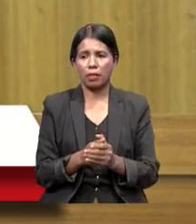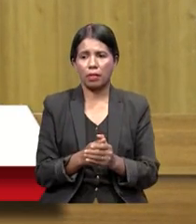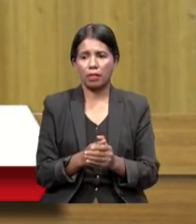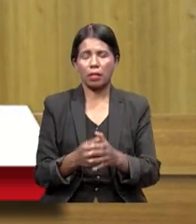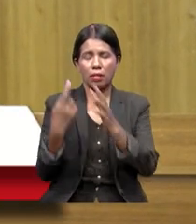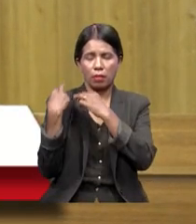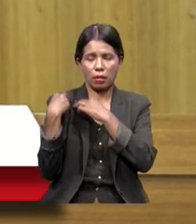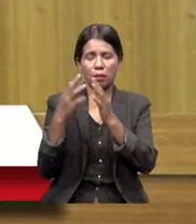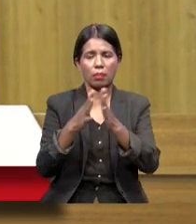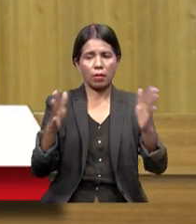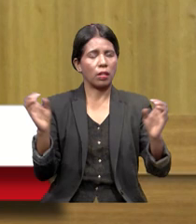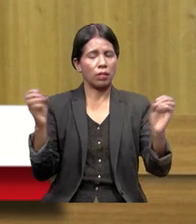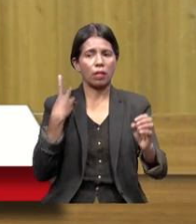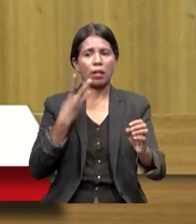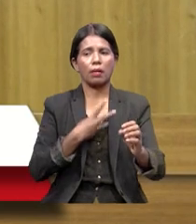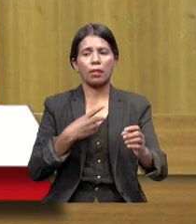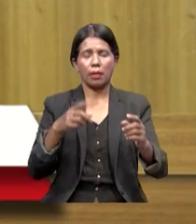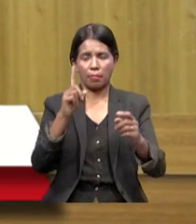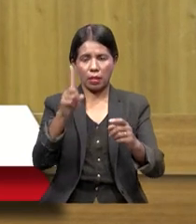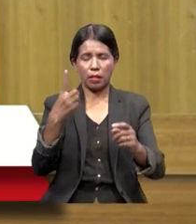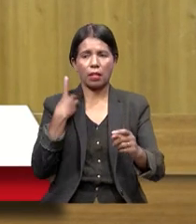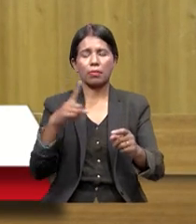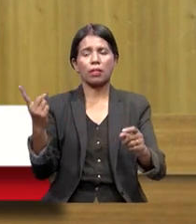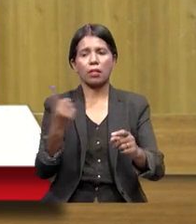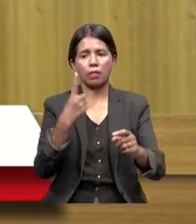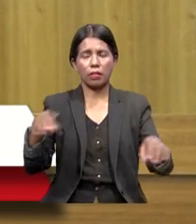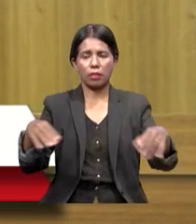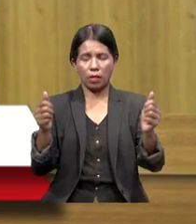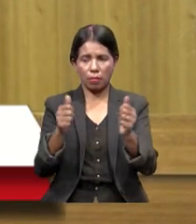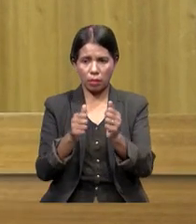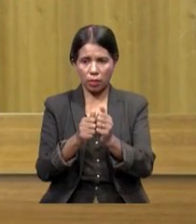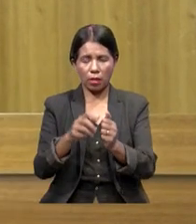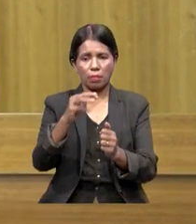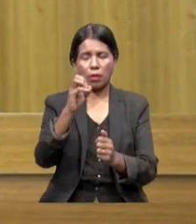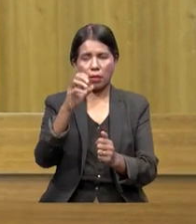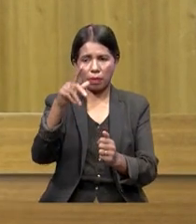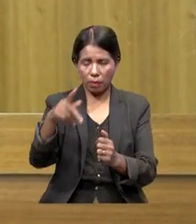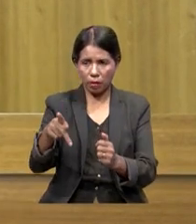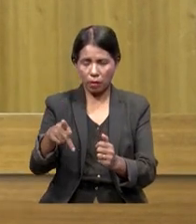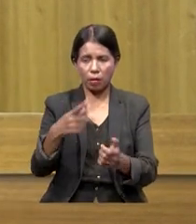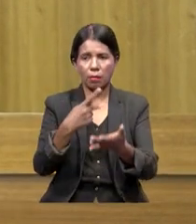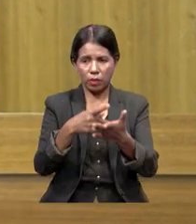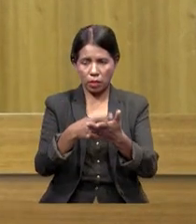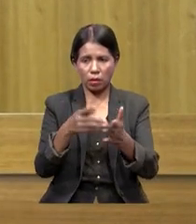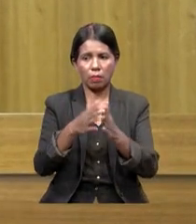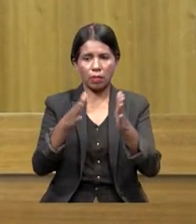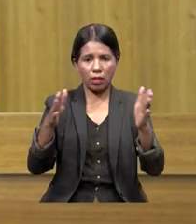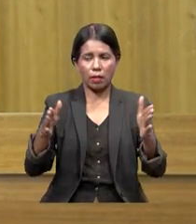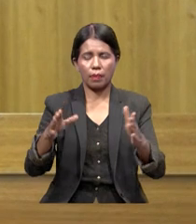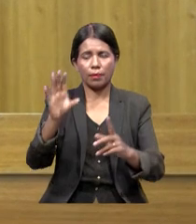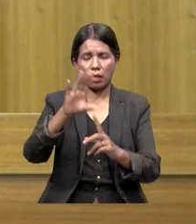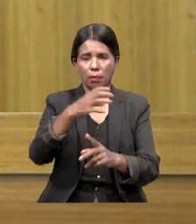responsabilidade botira ma la sa mi mesa kam se na fati coordenação na fati ho itenia dona de projeto ele tem no comando